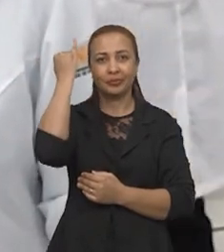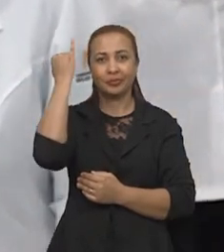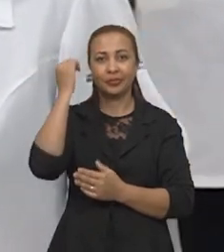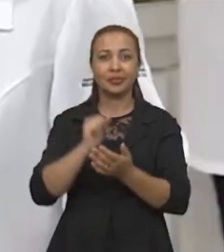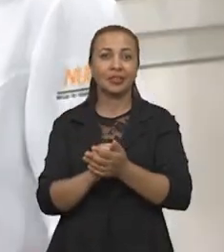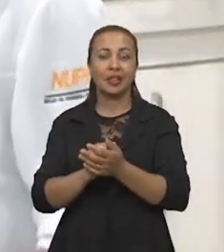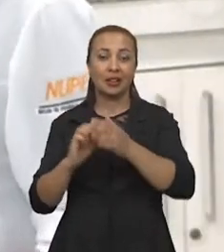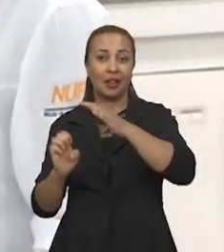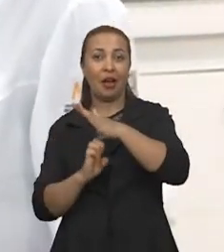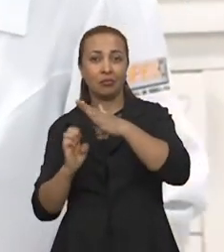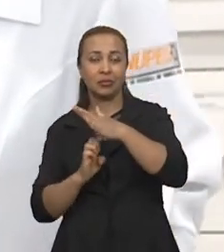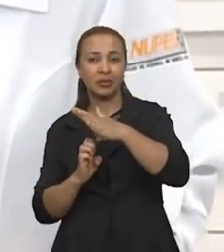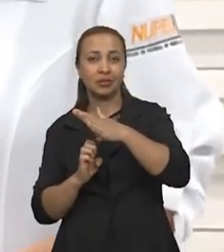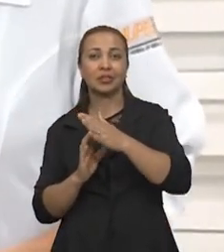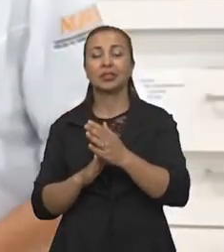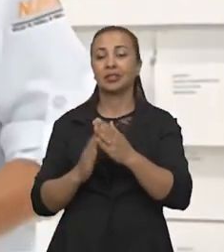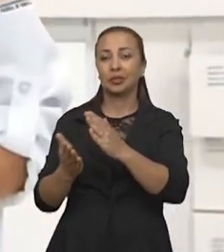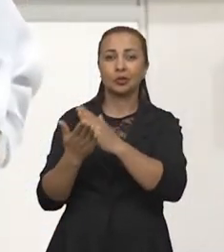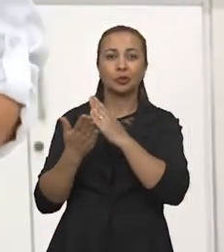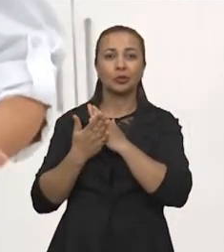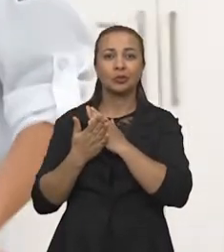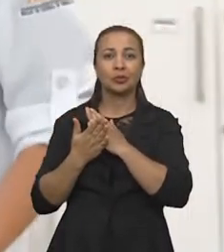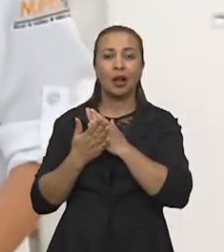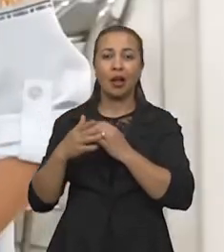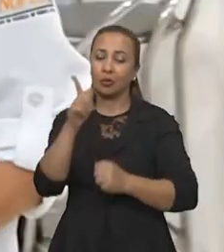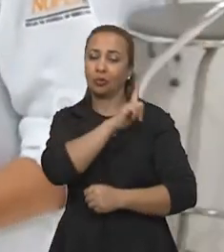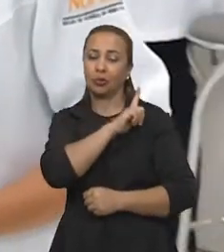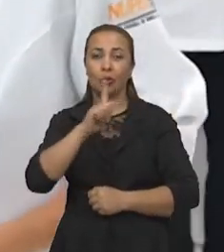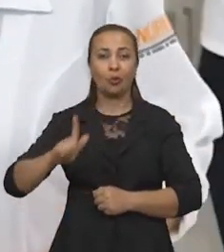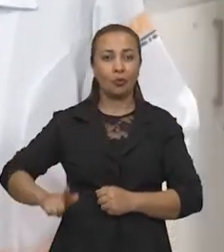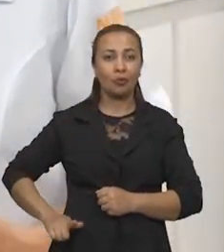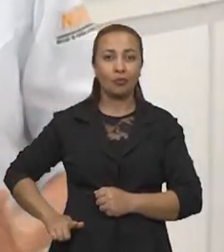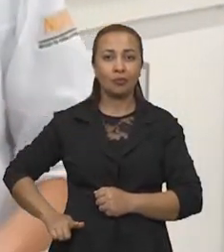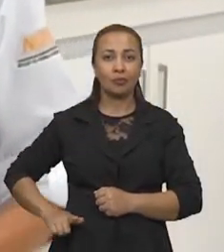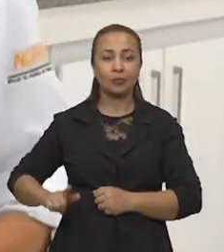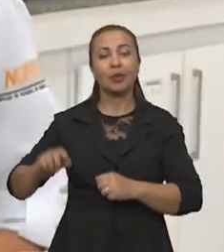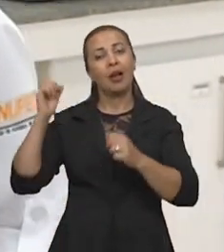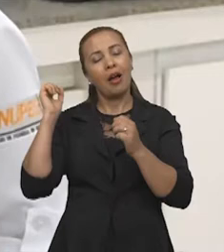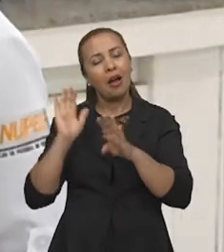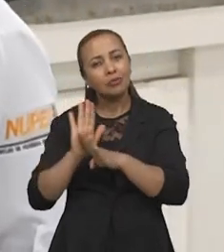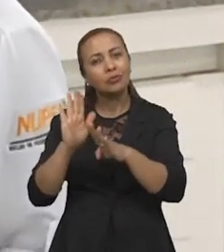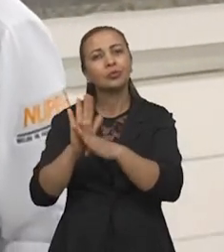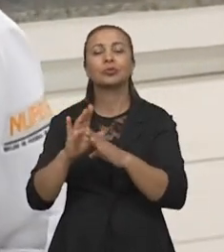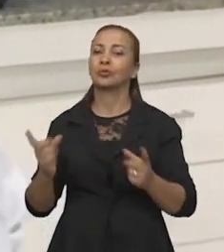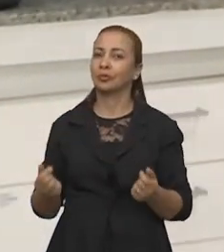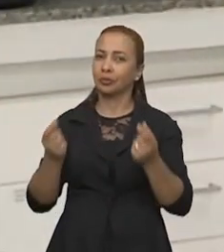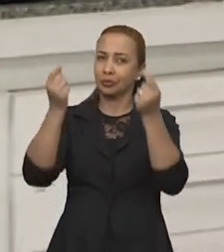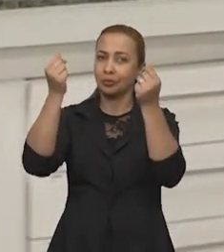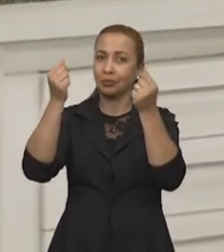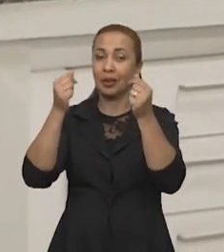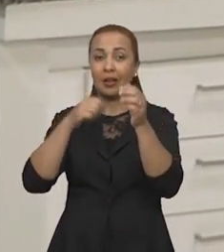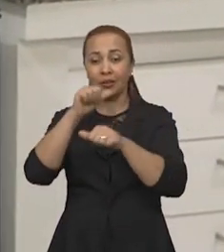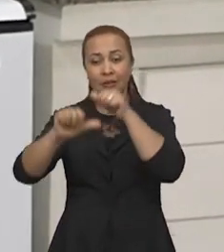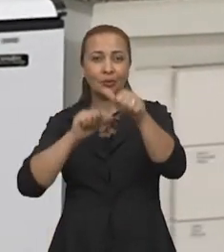importância das agências de fomento, dos gestores públicos patrocinarem o desenvolvimento dessas